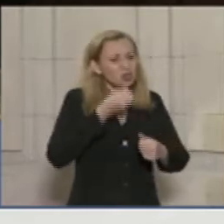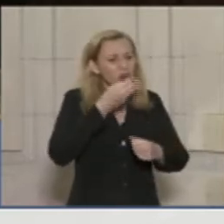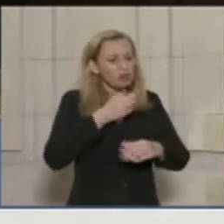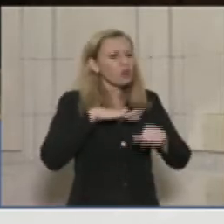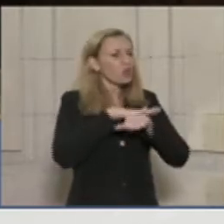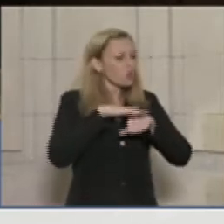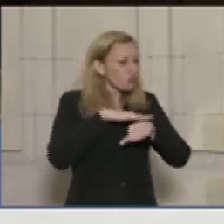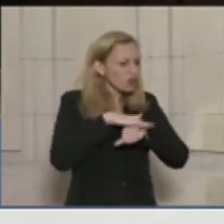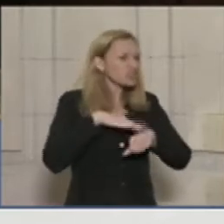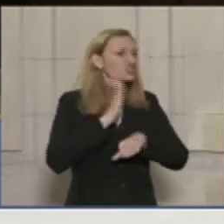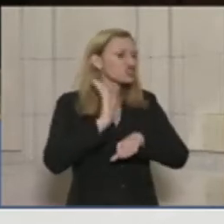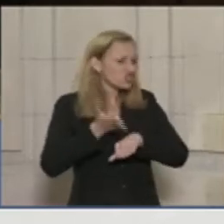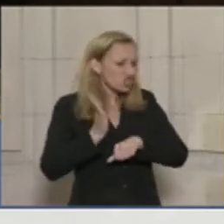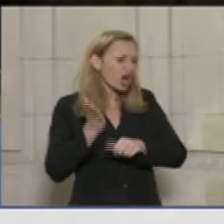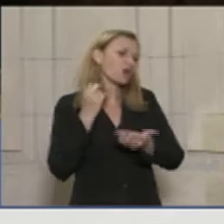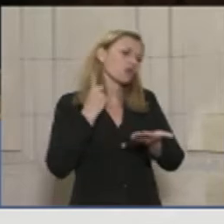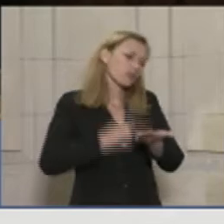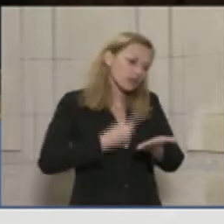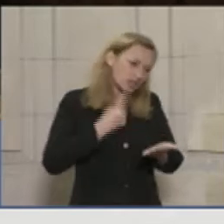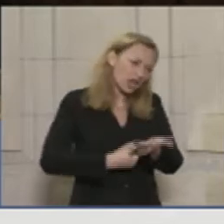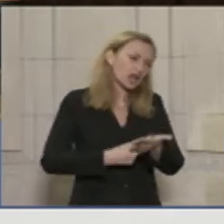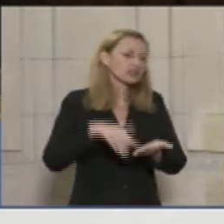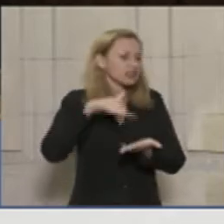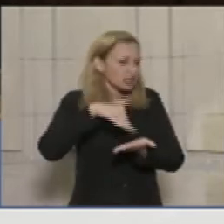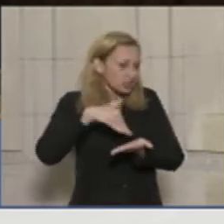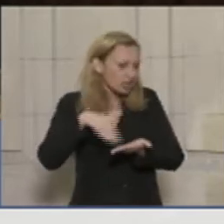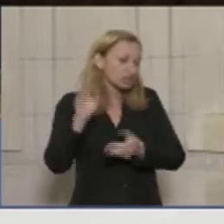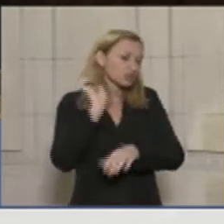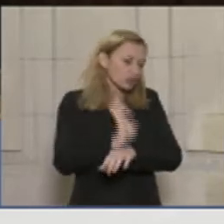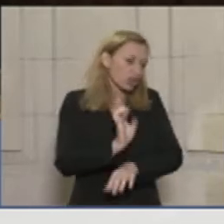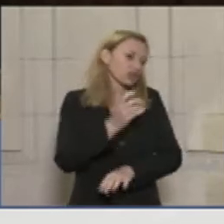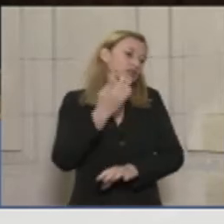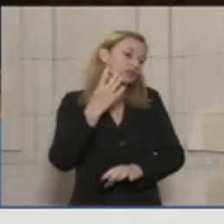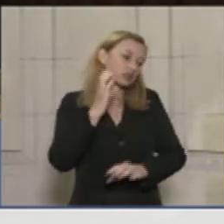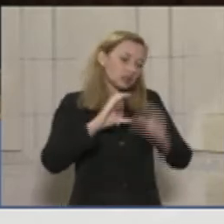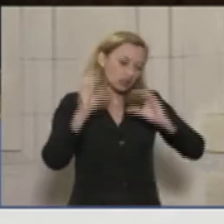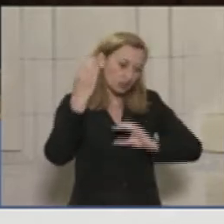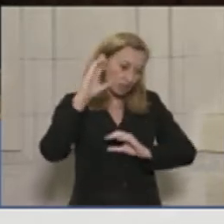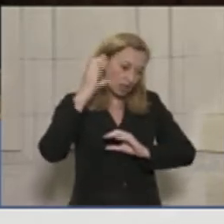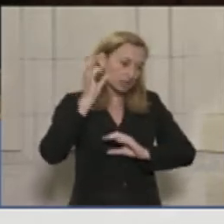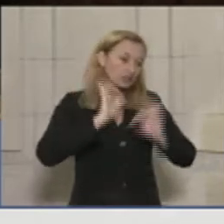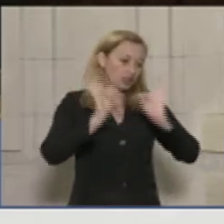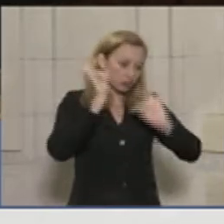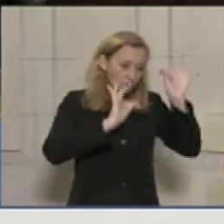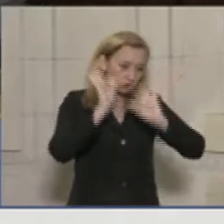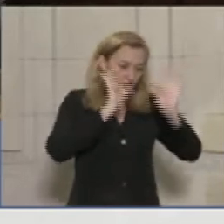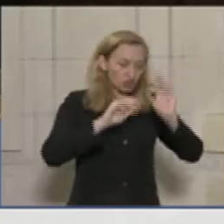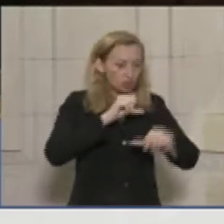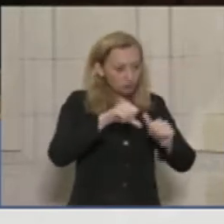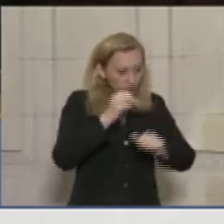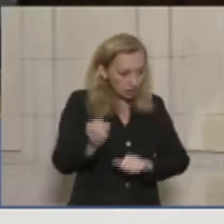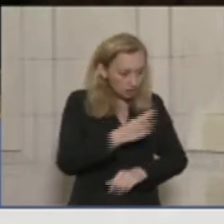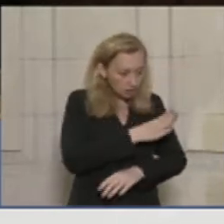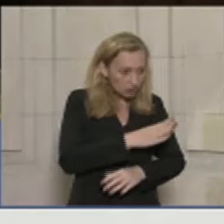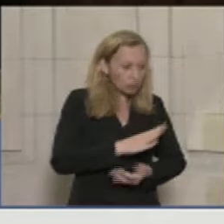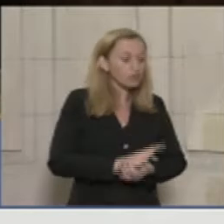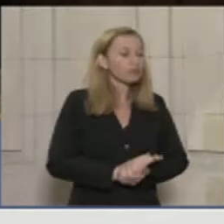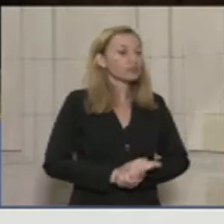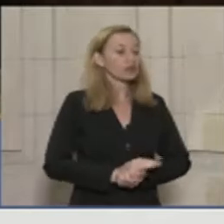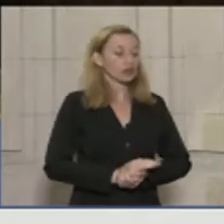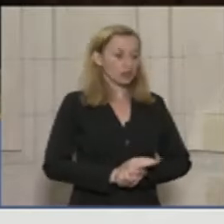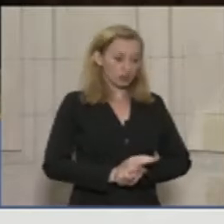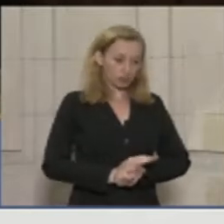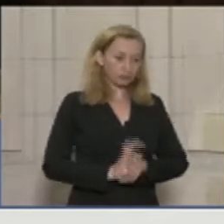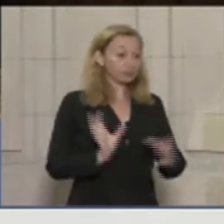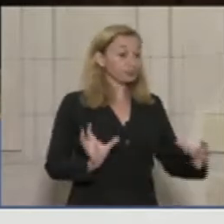já estávamos estabelecendo com a Secretaria de Estado de Ciência, Tecnologia e Inovação. Nenhum dos seus membros, nem o secretário, nenhum membro da